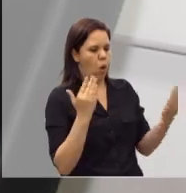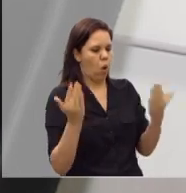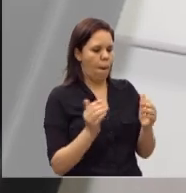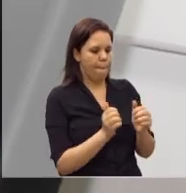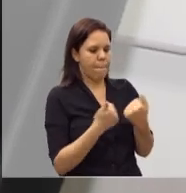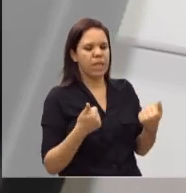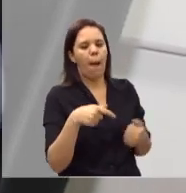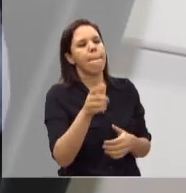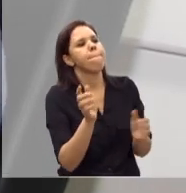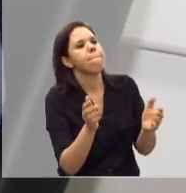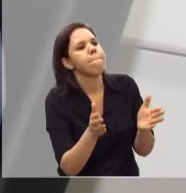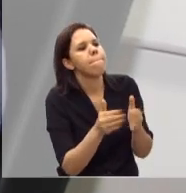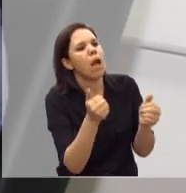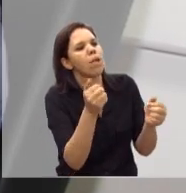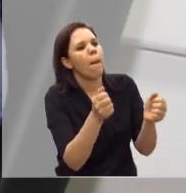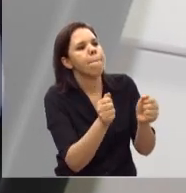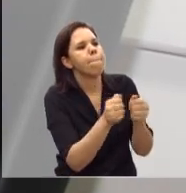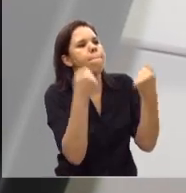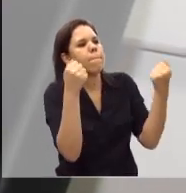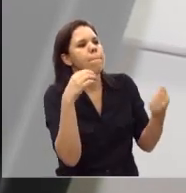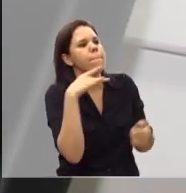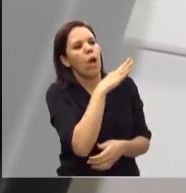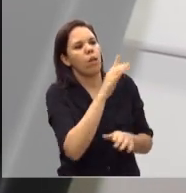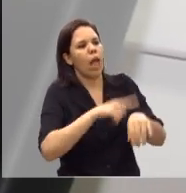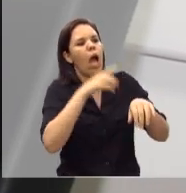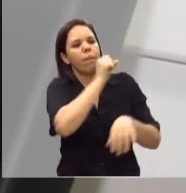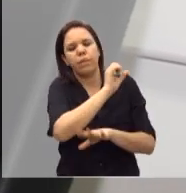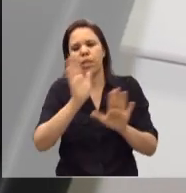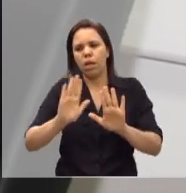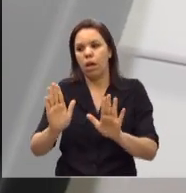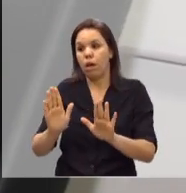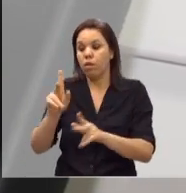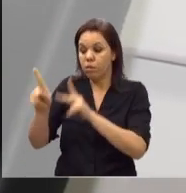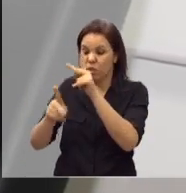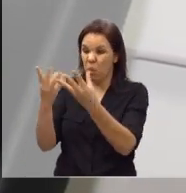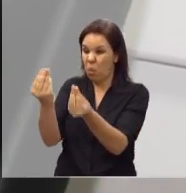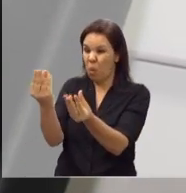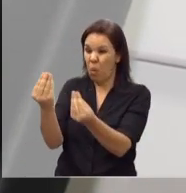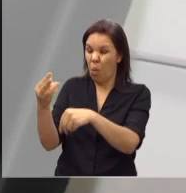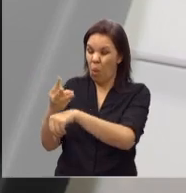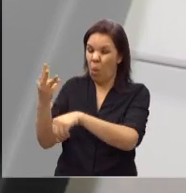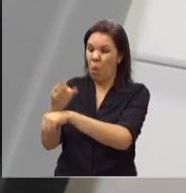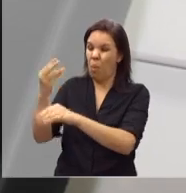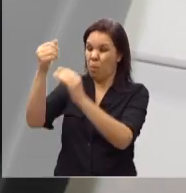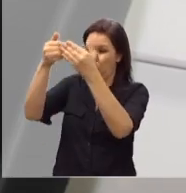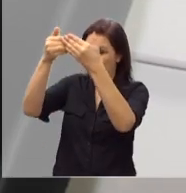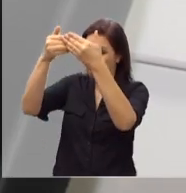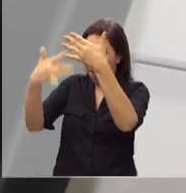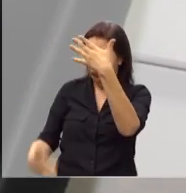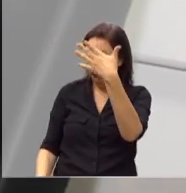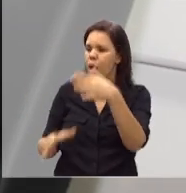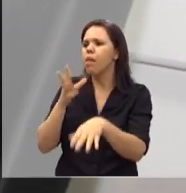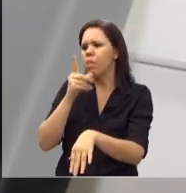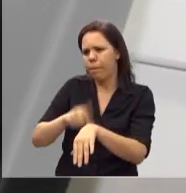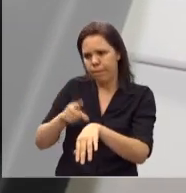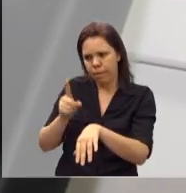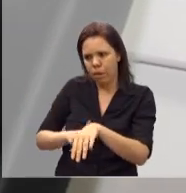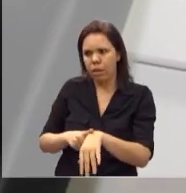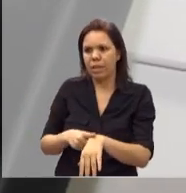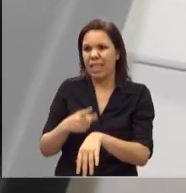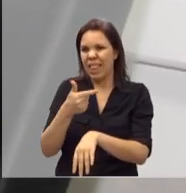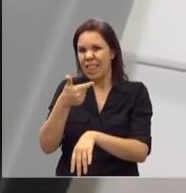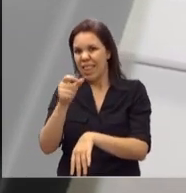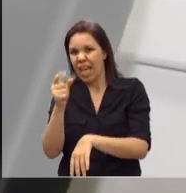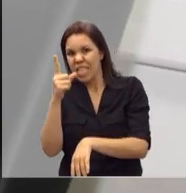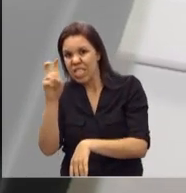dá um pãozinho quente e sai na hora, né? A pessoa pede uma demanda, mas a demanda demora um tempo. E imagina, no WhatsApp 10, 15